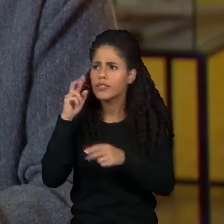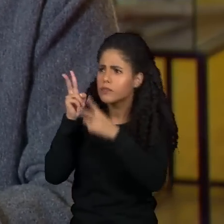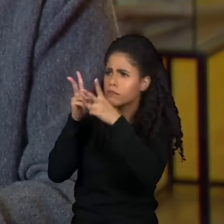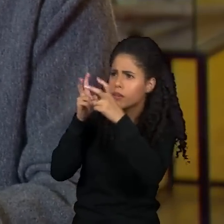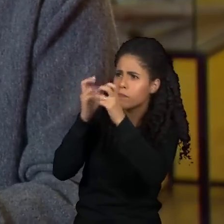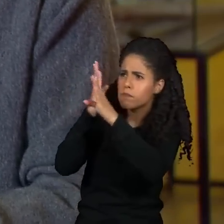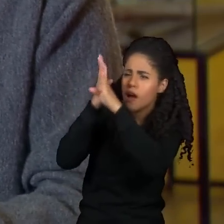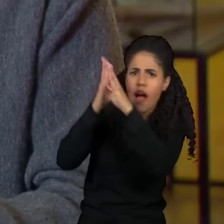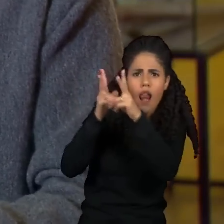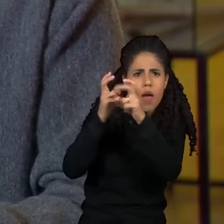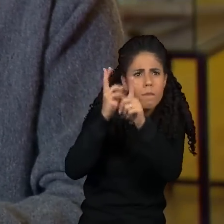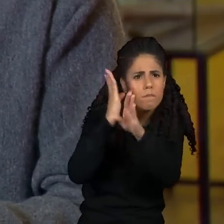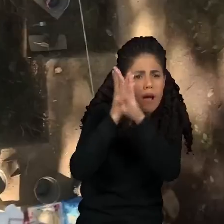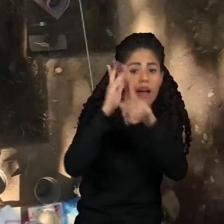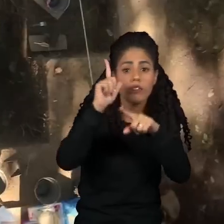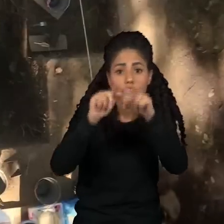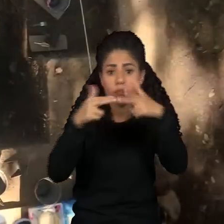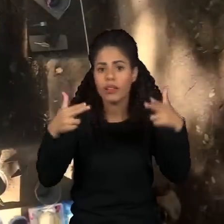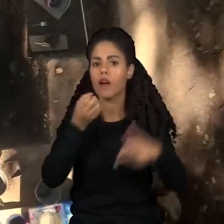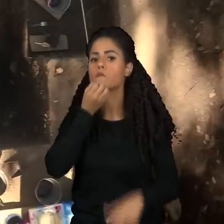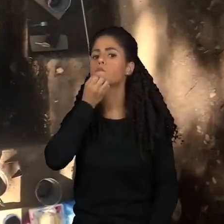de materiais arqueológicos que são muito melhores.